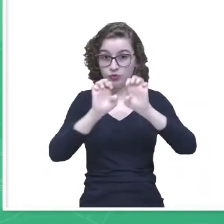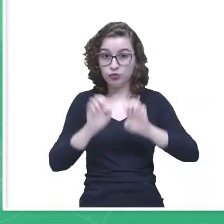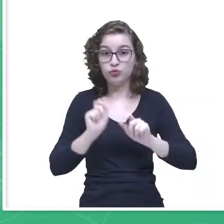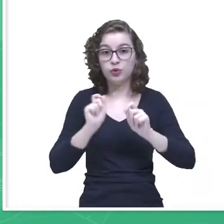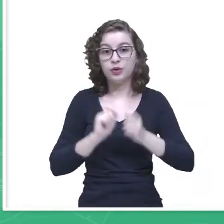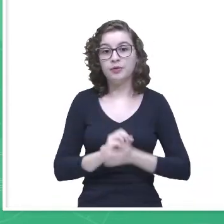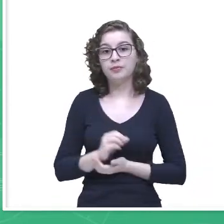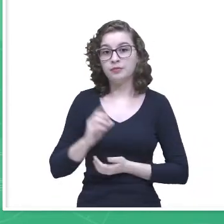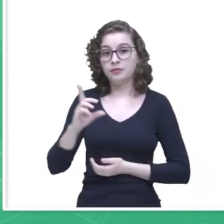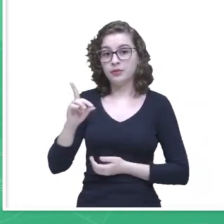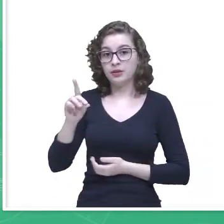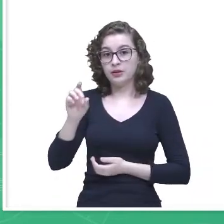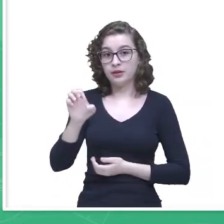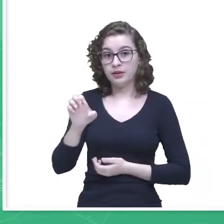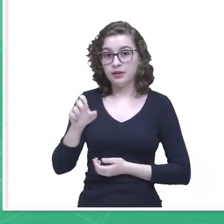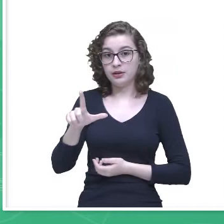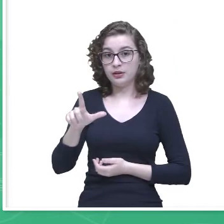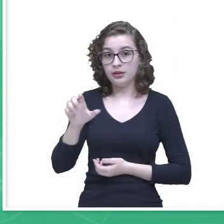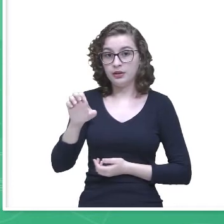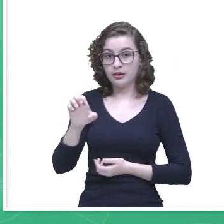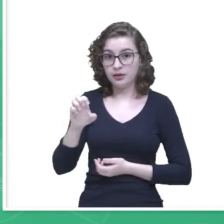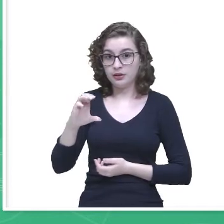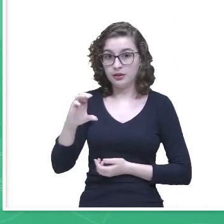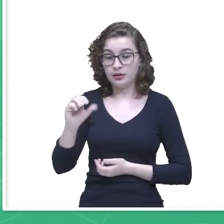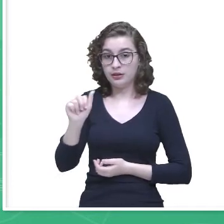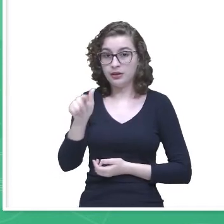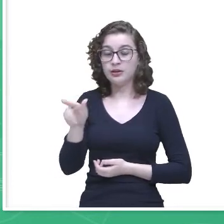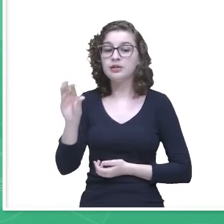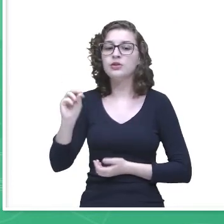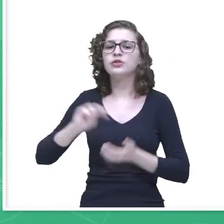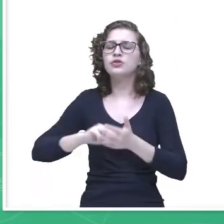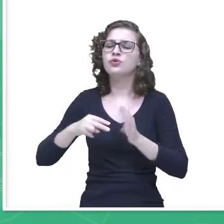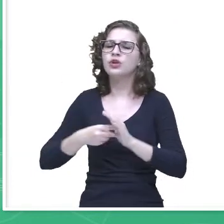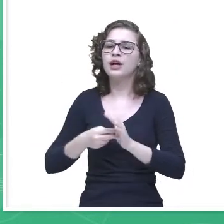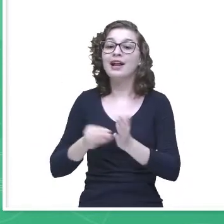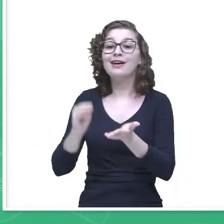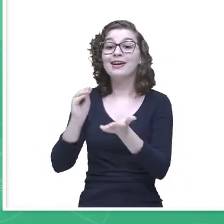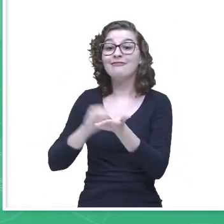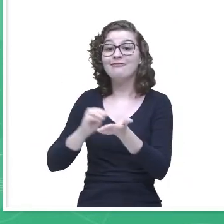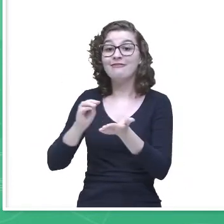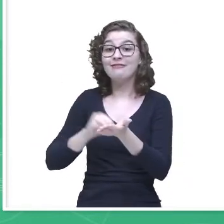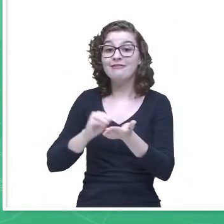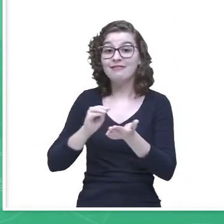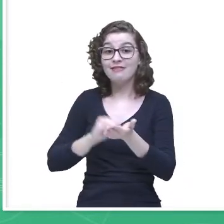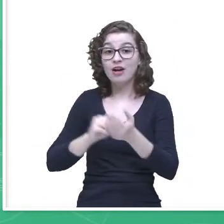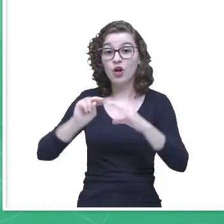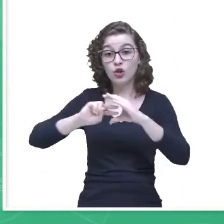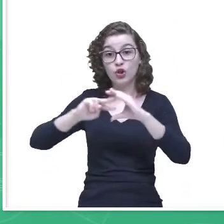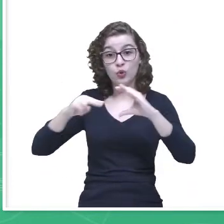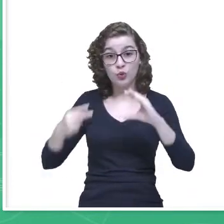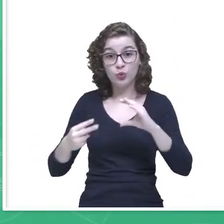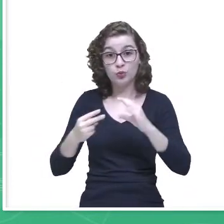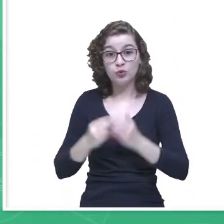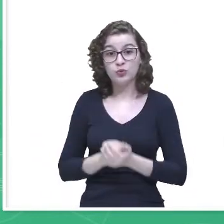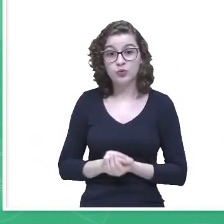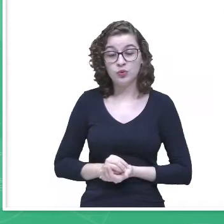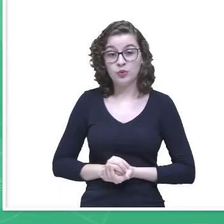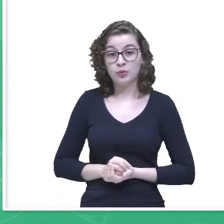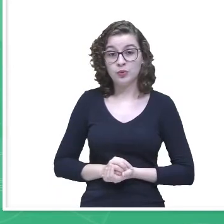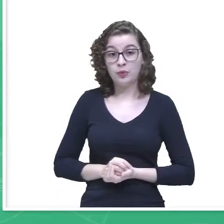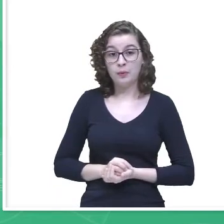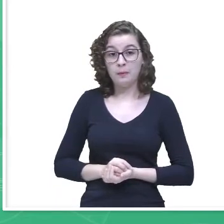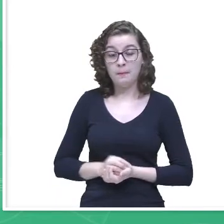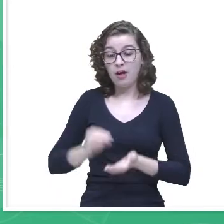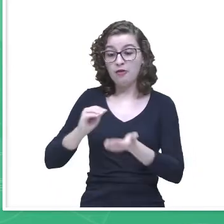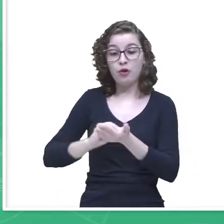que o nome é deleção. Deleção é quando falta, tá? Quando tem uma perda total ou